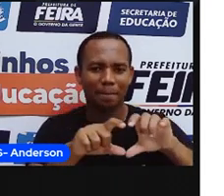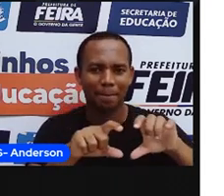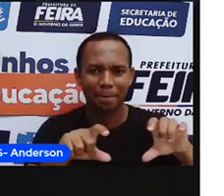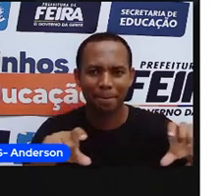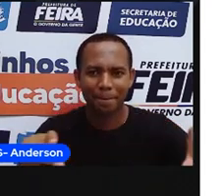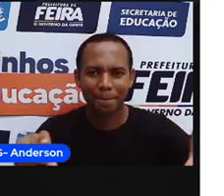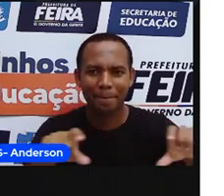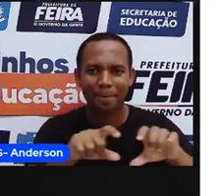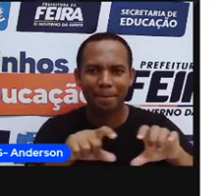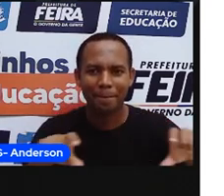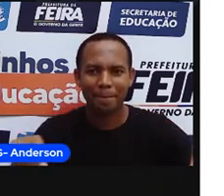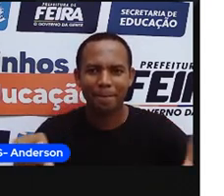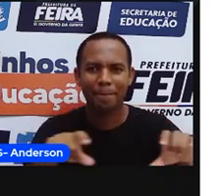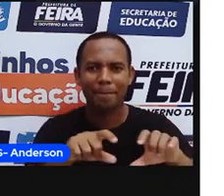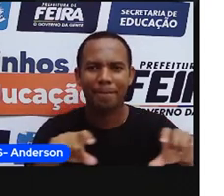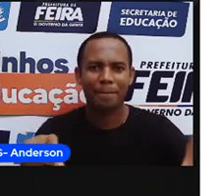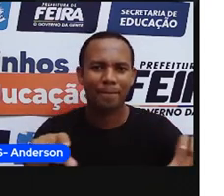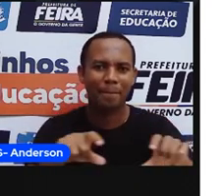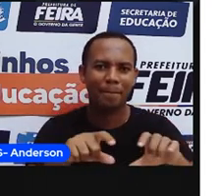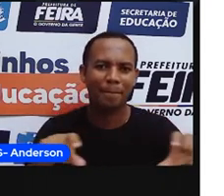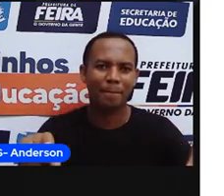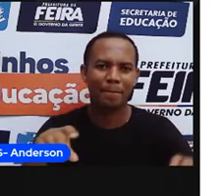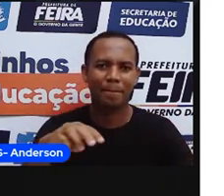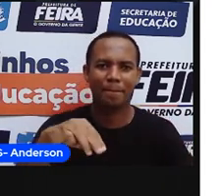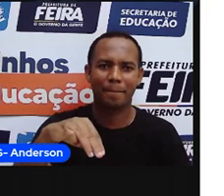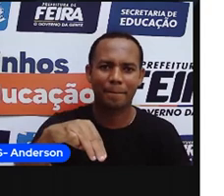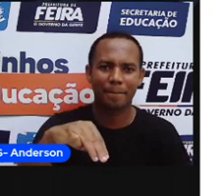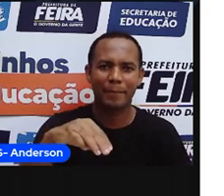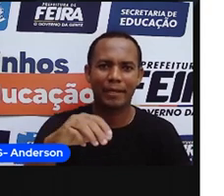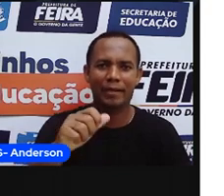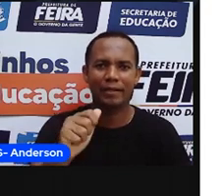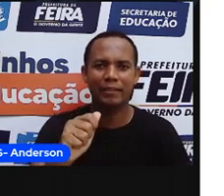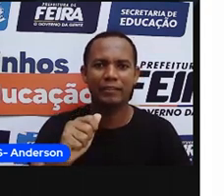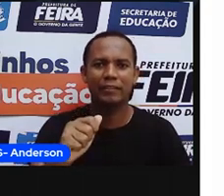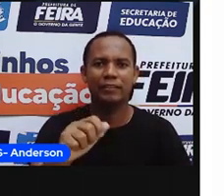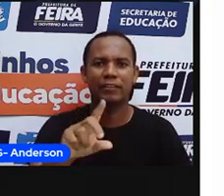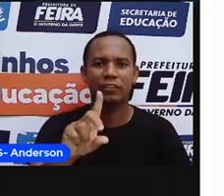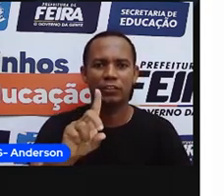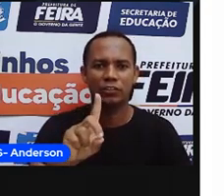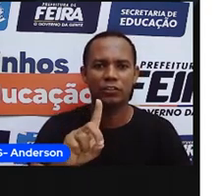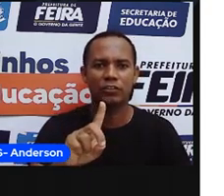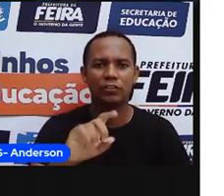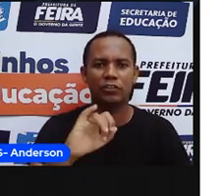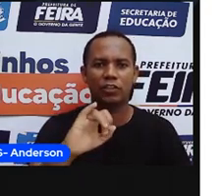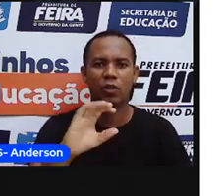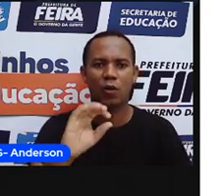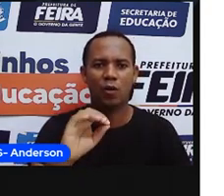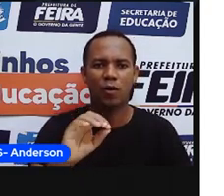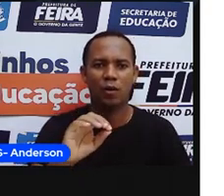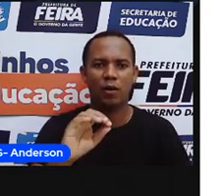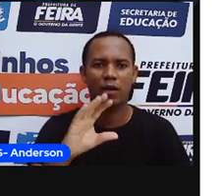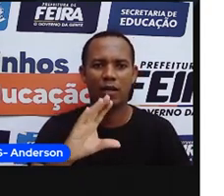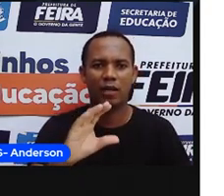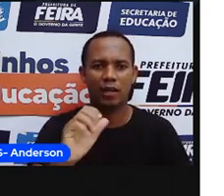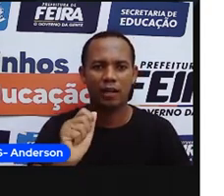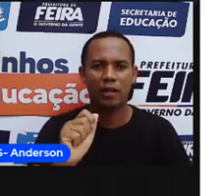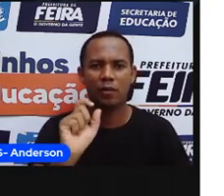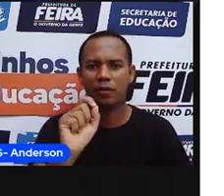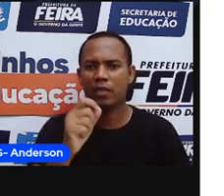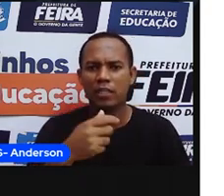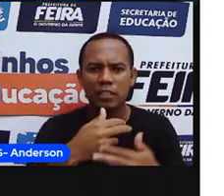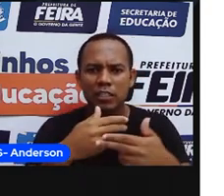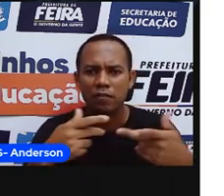Da cultura indígena, da culinária indígena, né? As frutas, o milho, inclusive, assim, existem várias